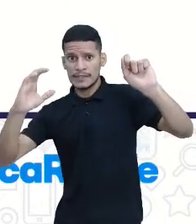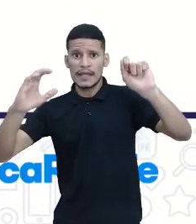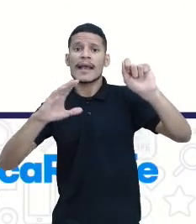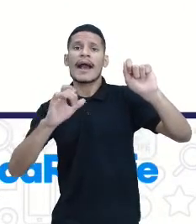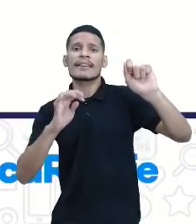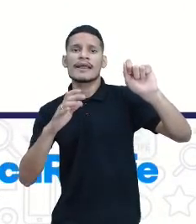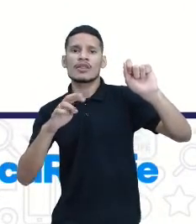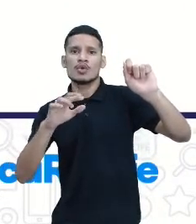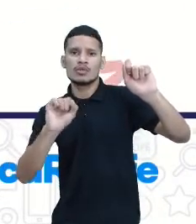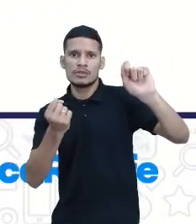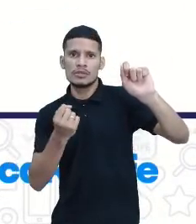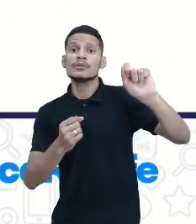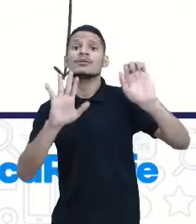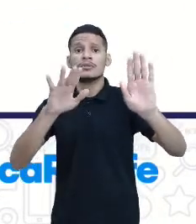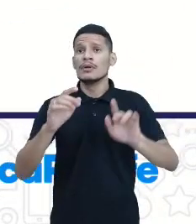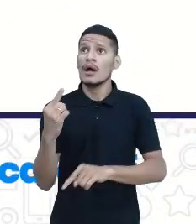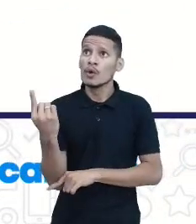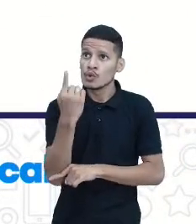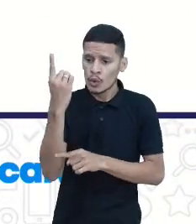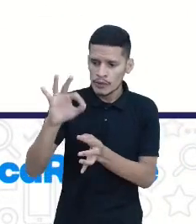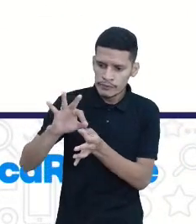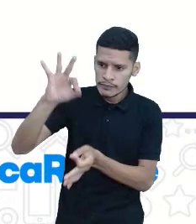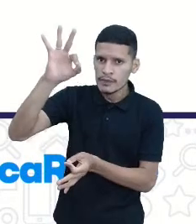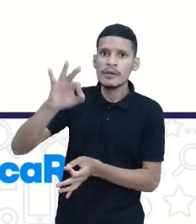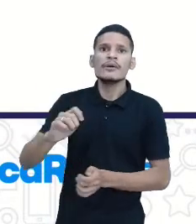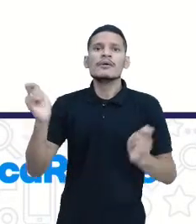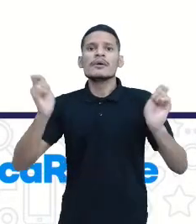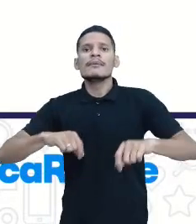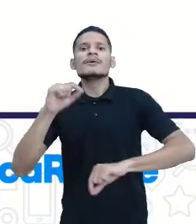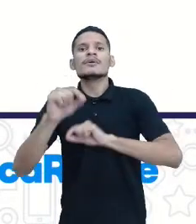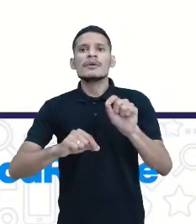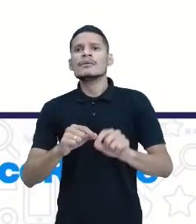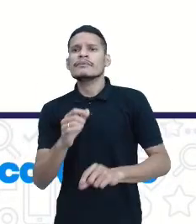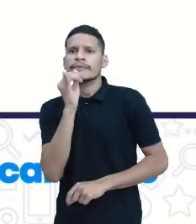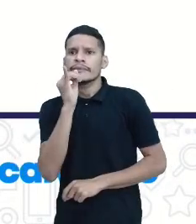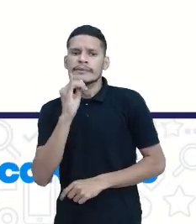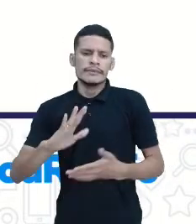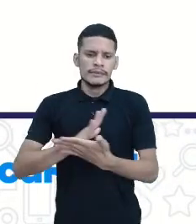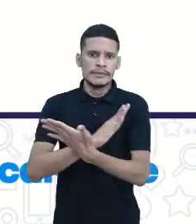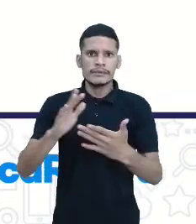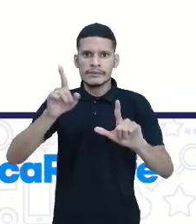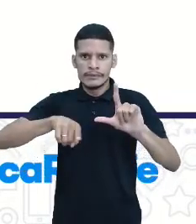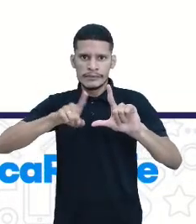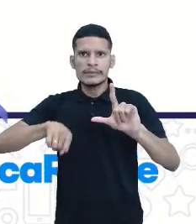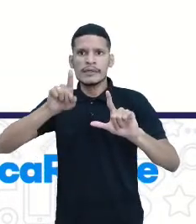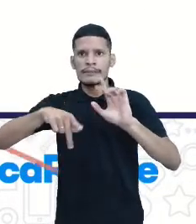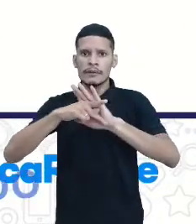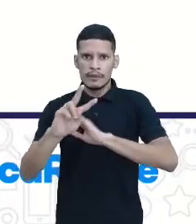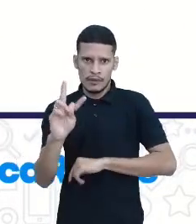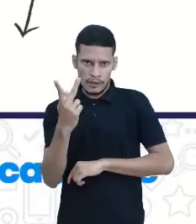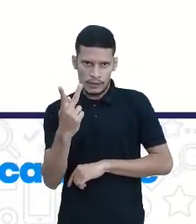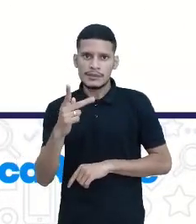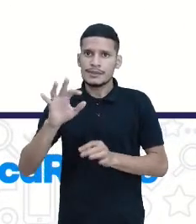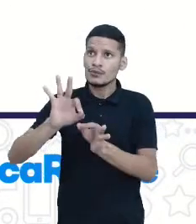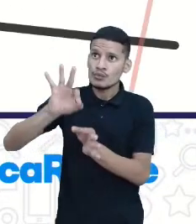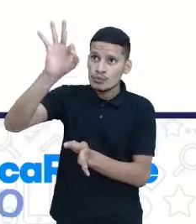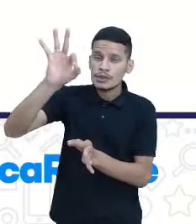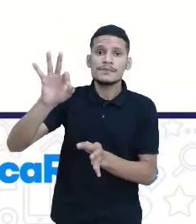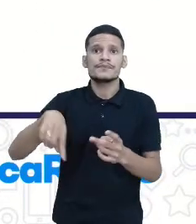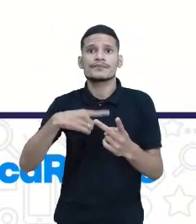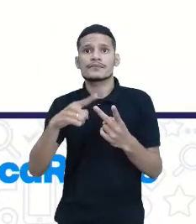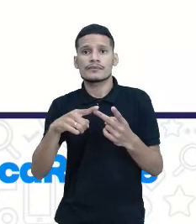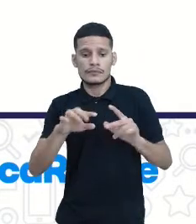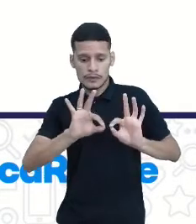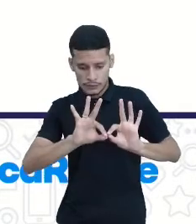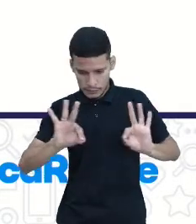certo? A altura e as projeções, vamos usar letras também, no caso ali a altura eu vou chamar de H e as projeções